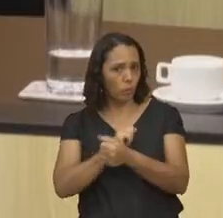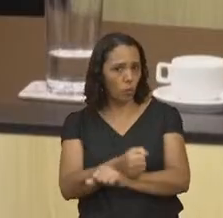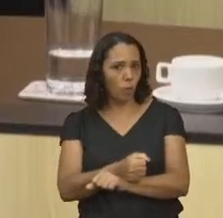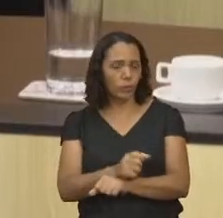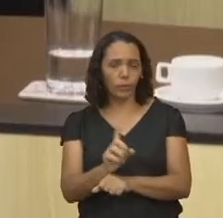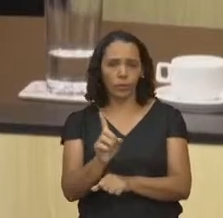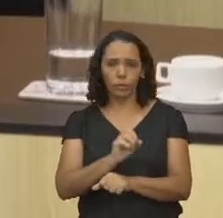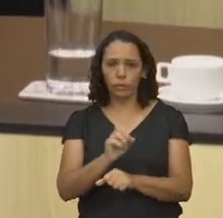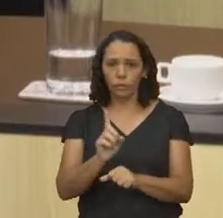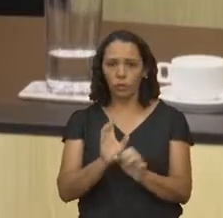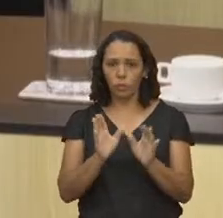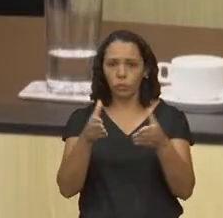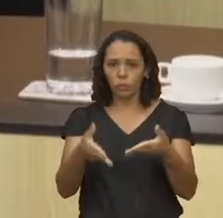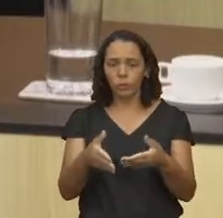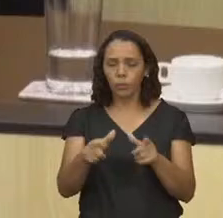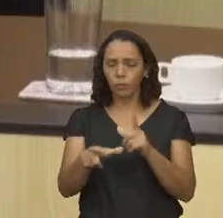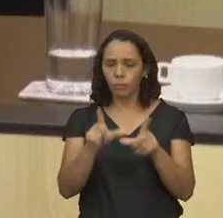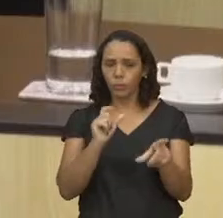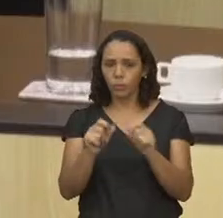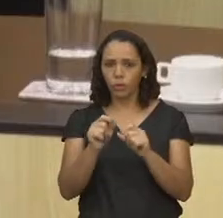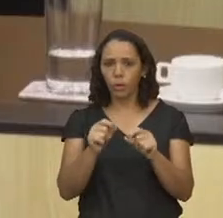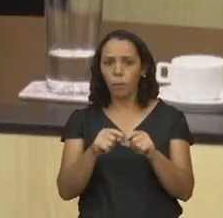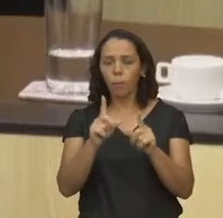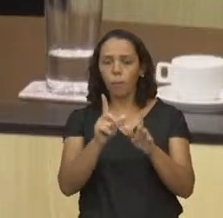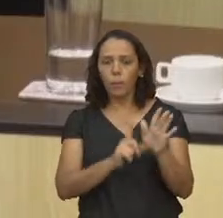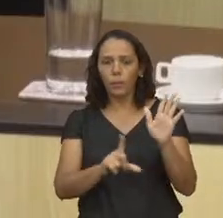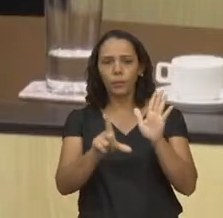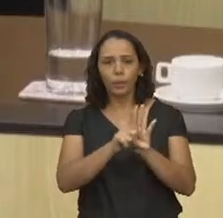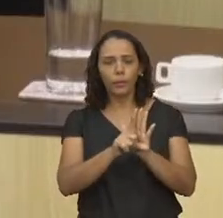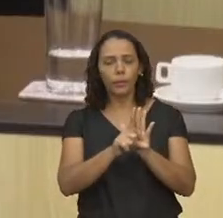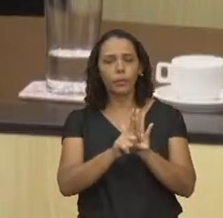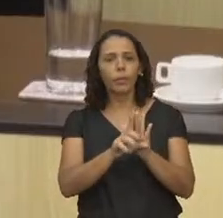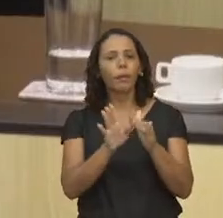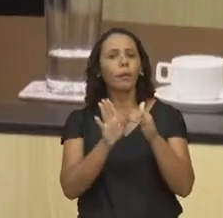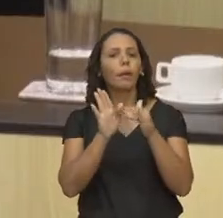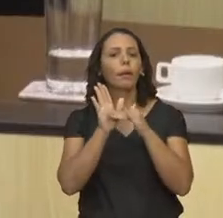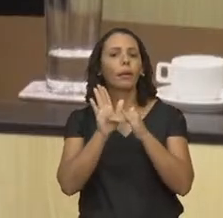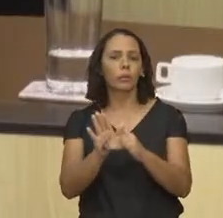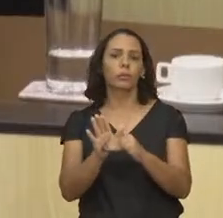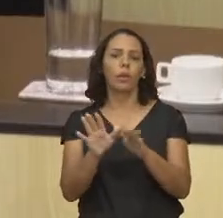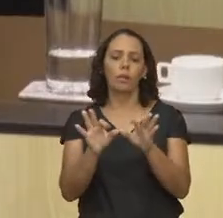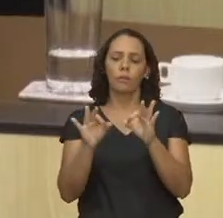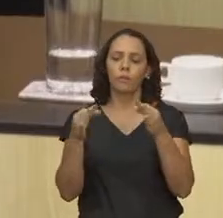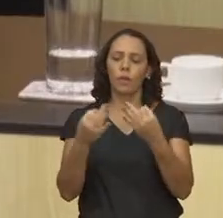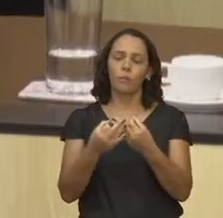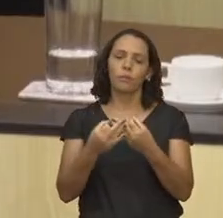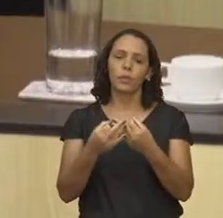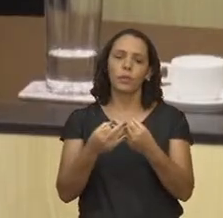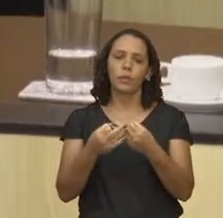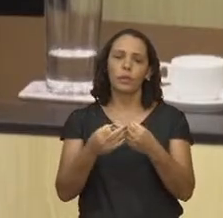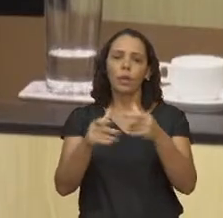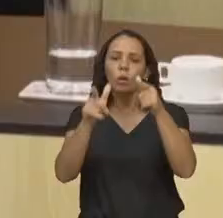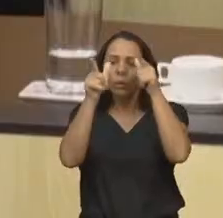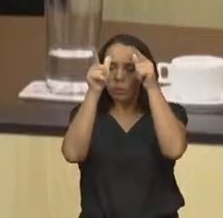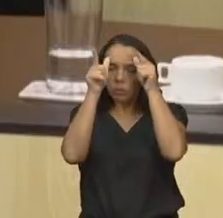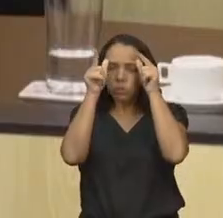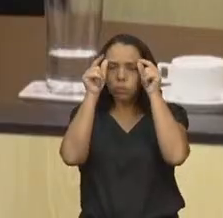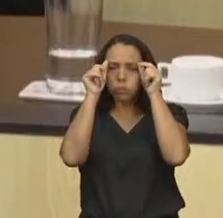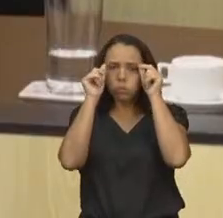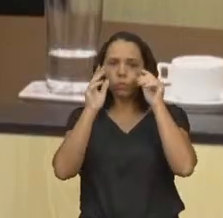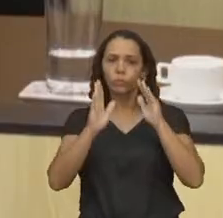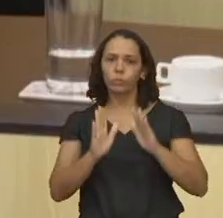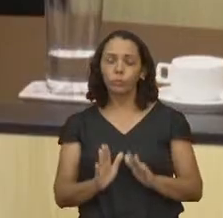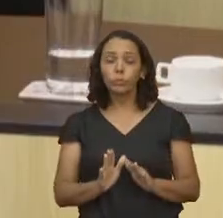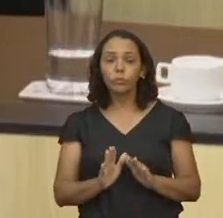né, a fazer isso ou aquilo, mas é uma lei que vai trazer tranquilidade, vai trazer acalento às famílias que perdem suas crianças no ventre da